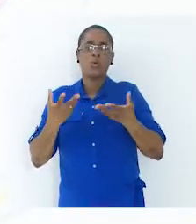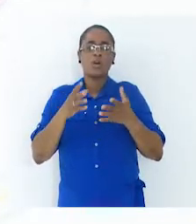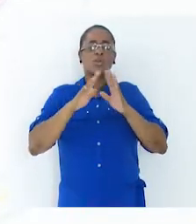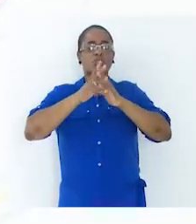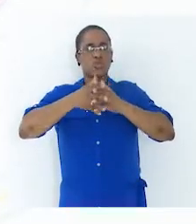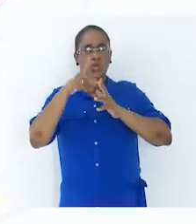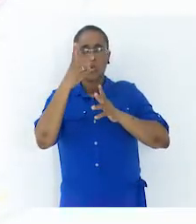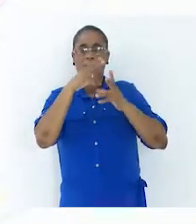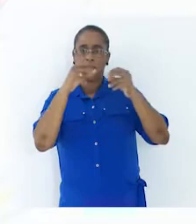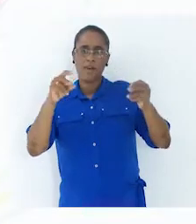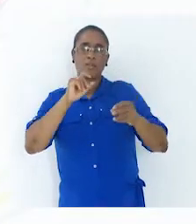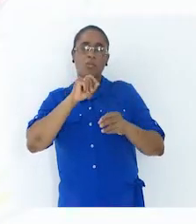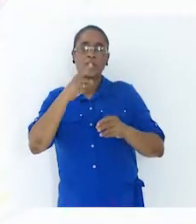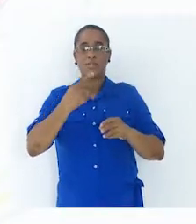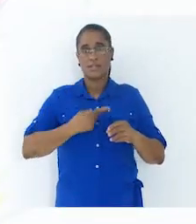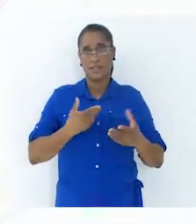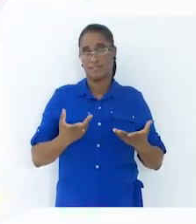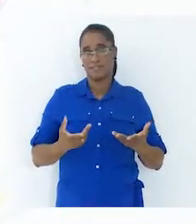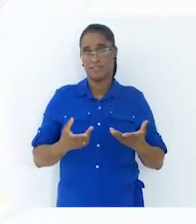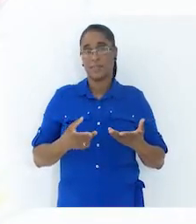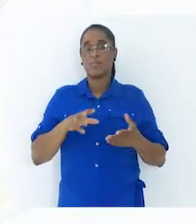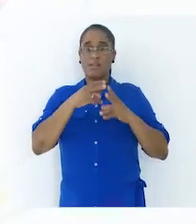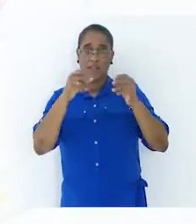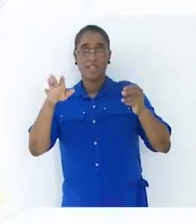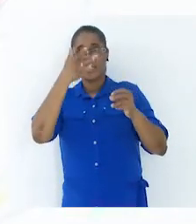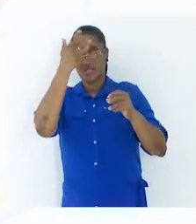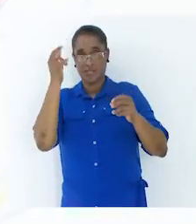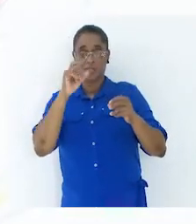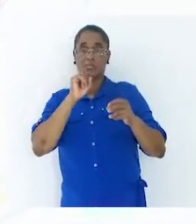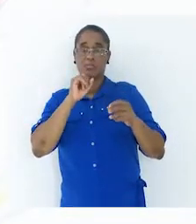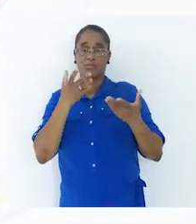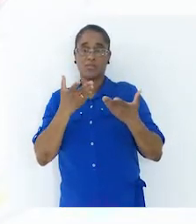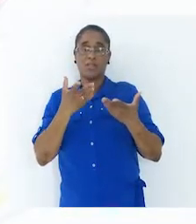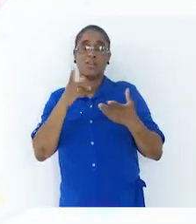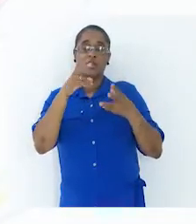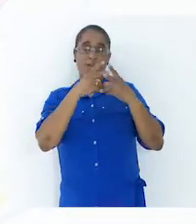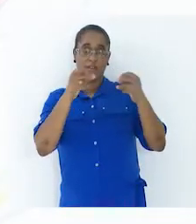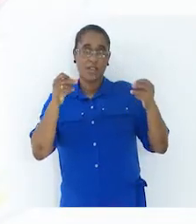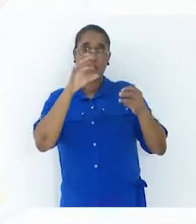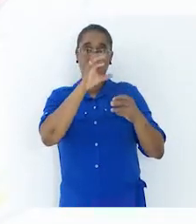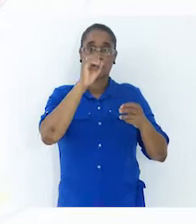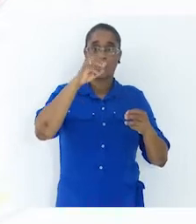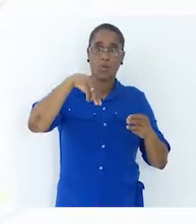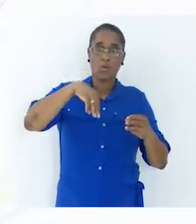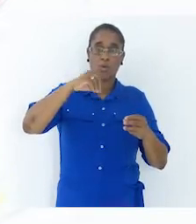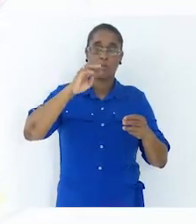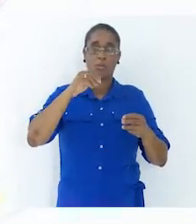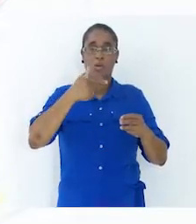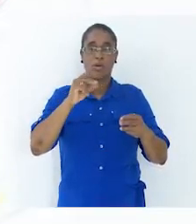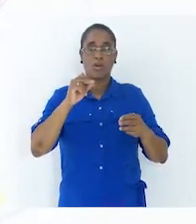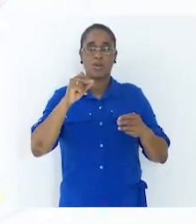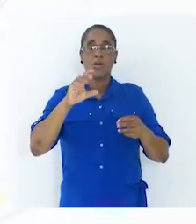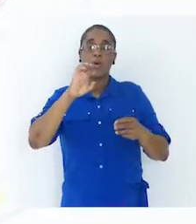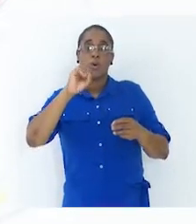uma frase pode ser uma frase simples e uma frase composta ou